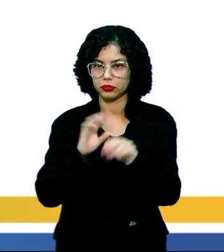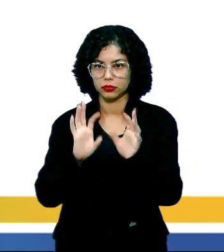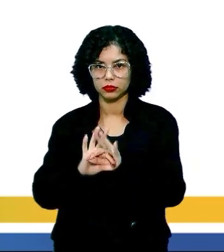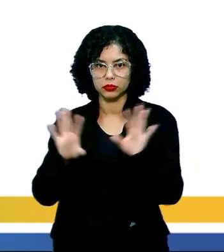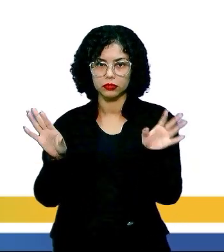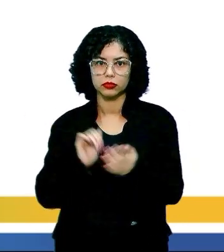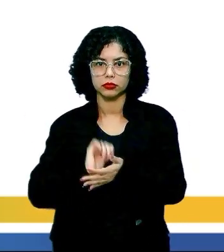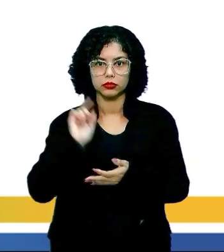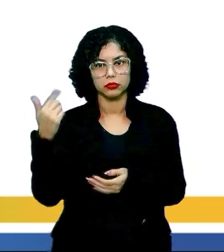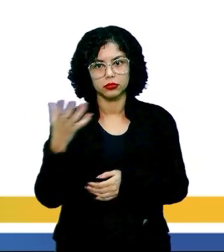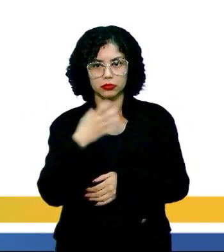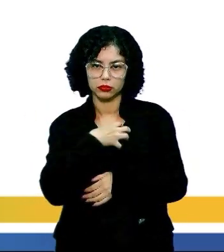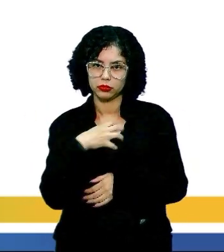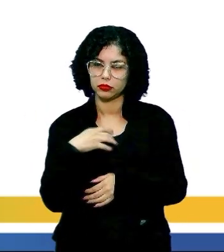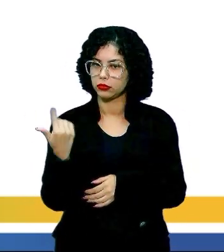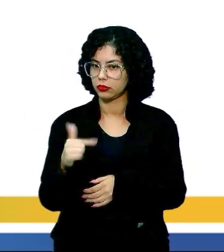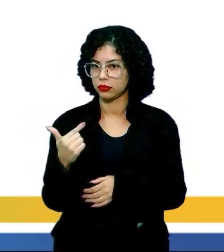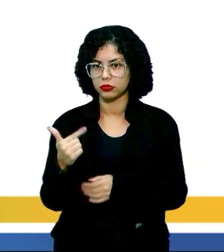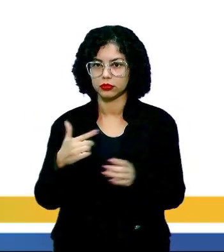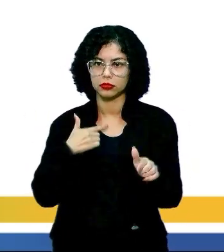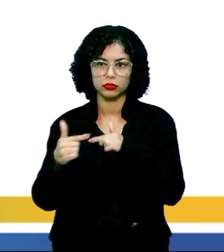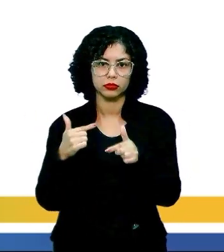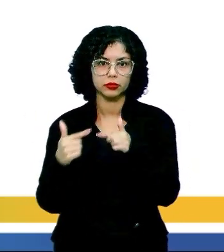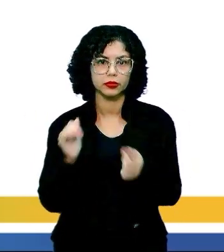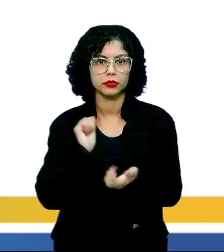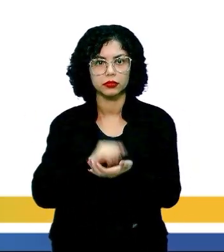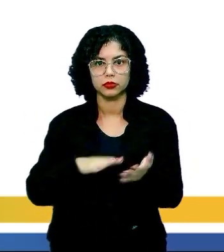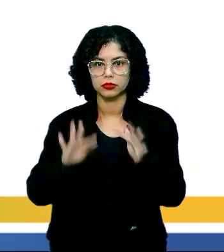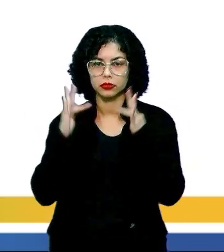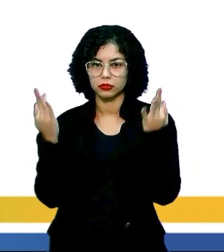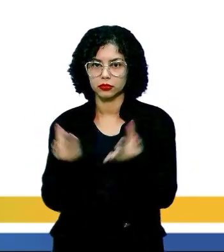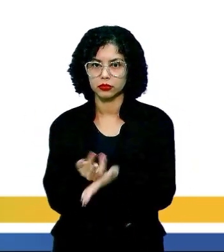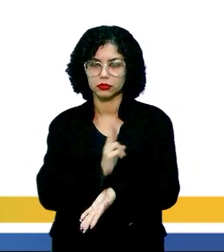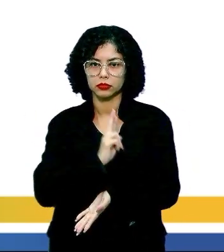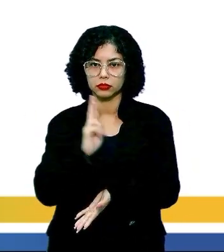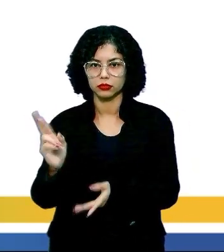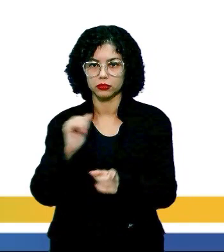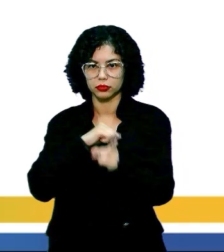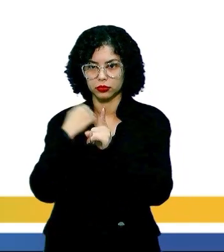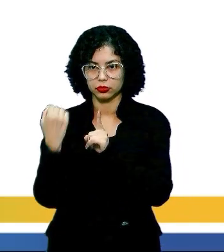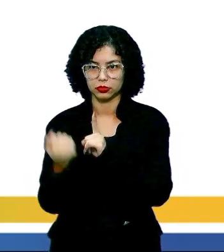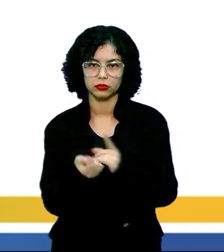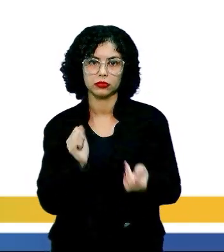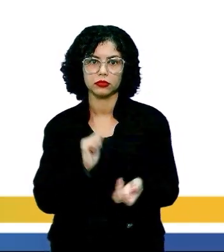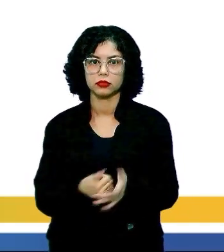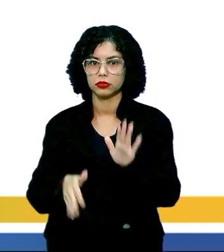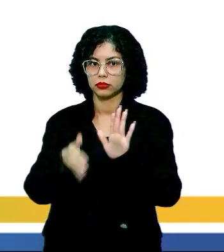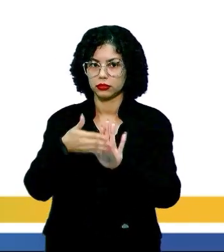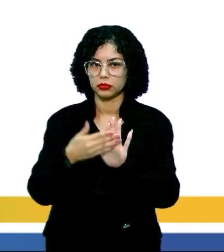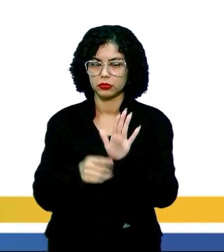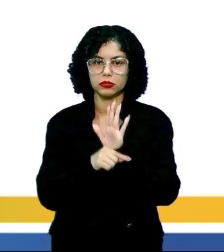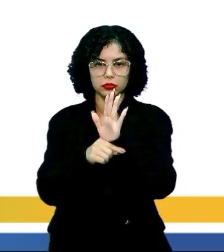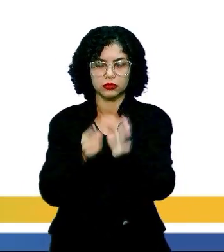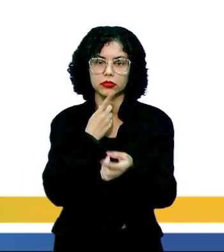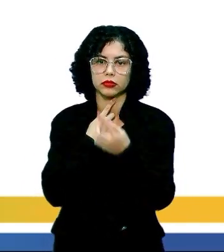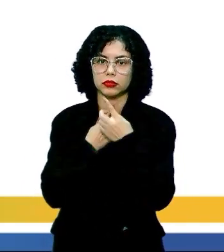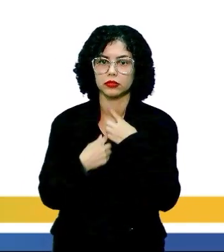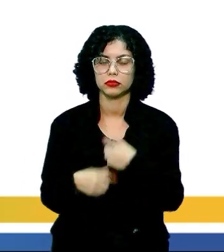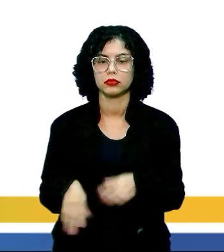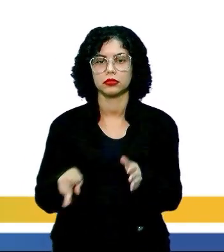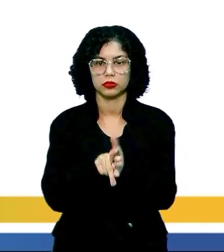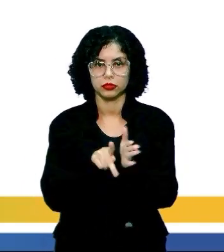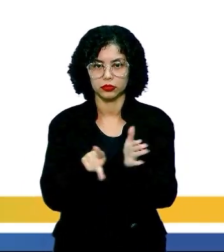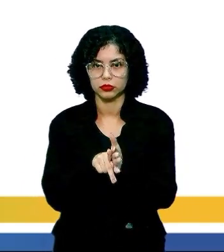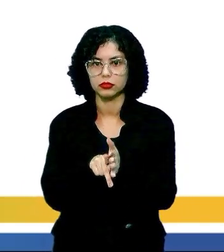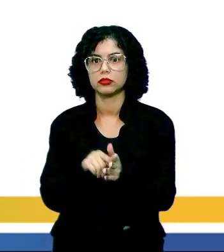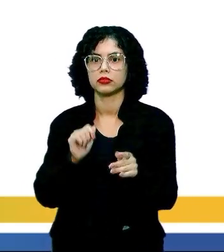em seu tempo livre ou seja naquele momento em que não está trabalhando e tarefas familiares religiosas ou sociais e que